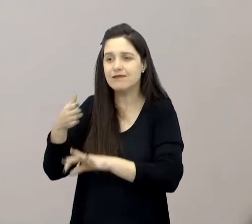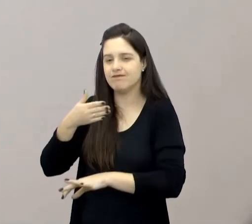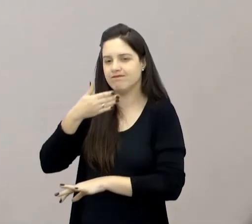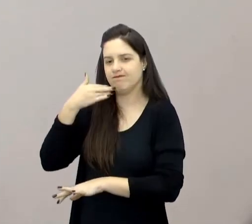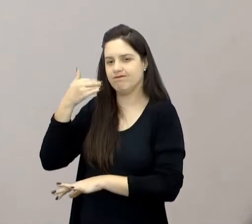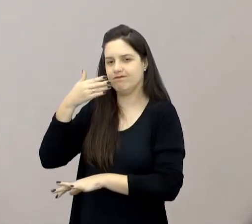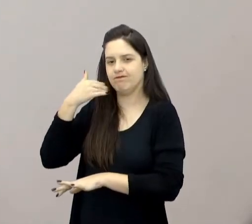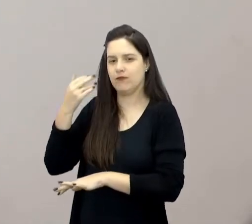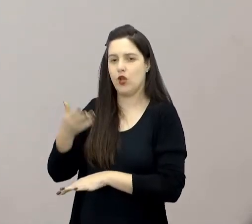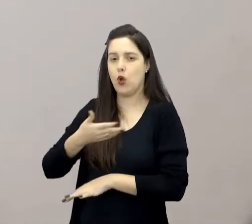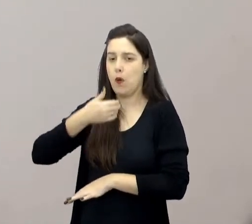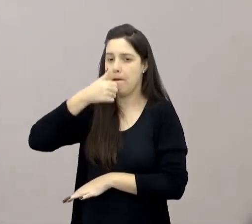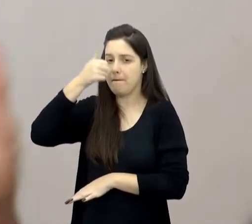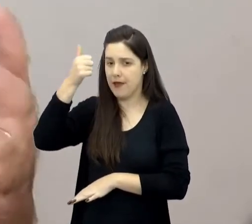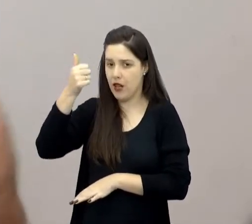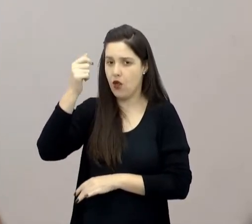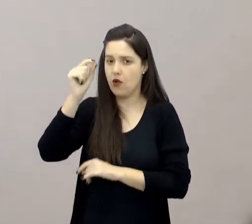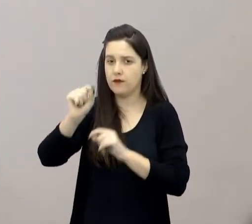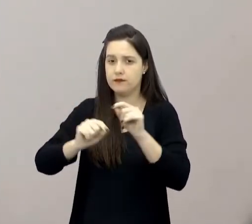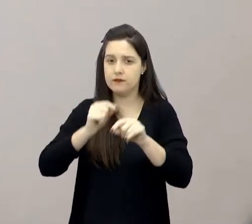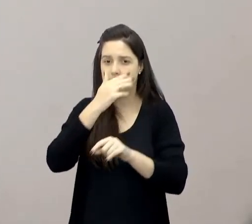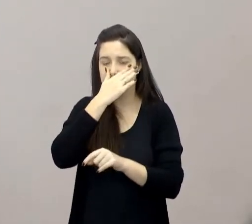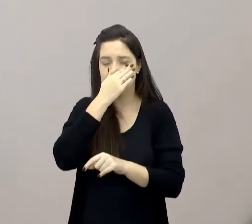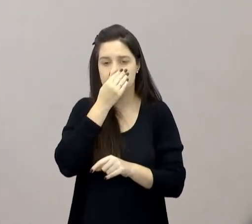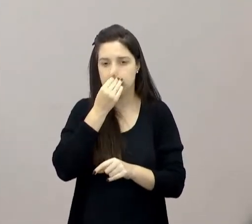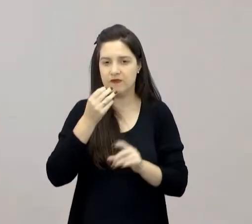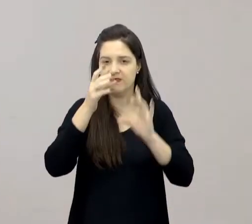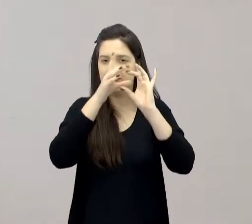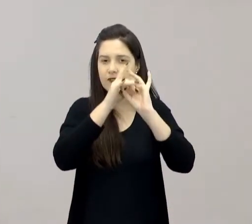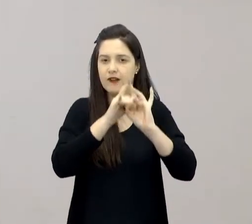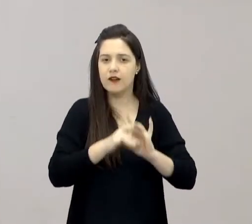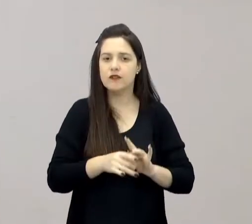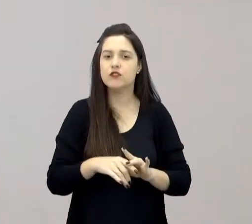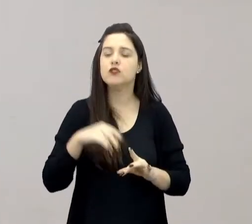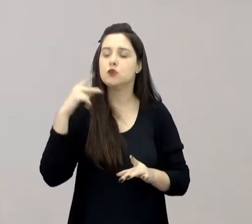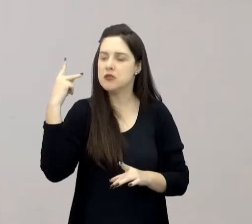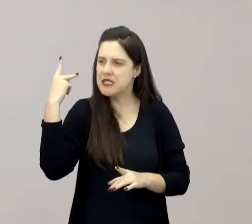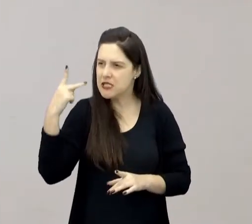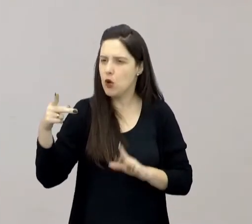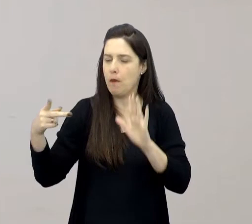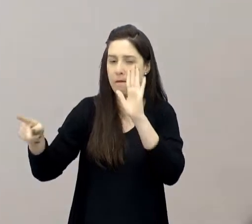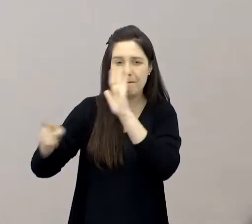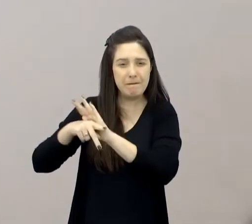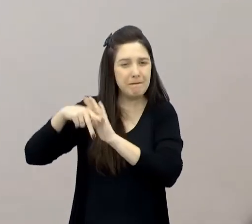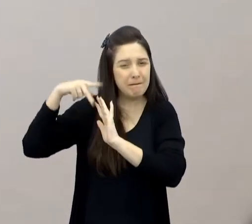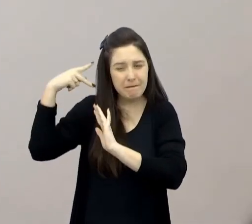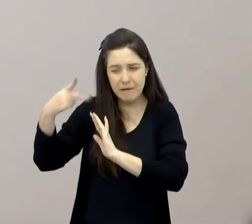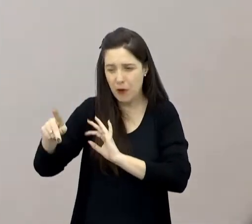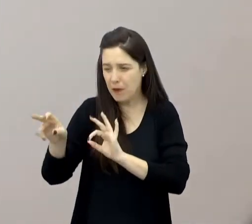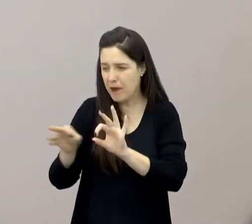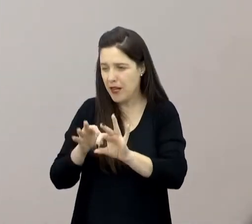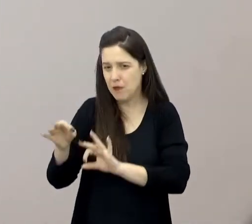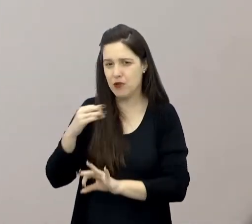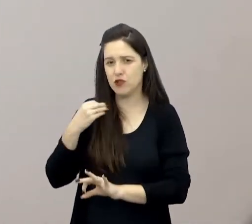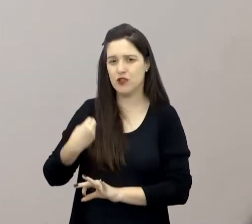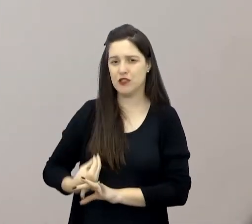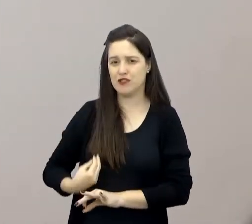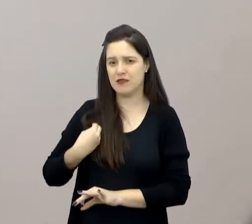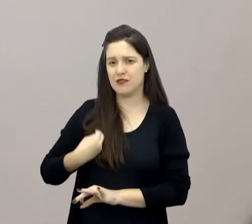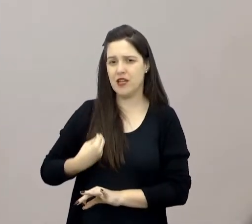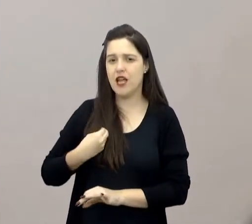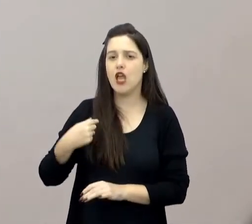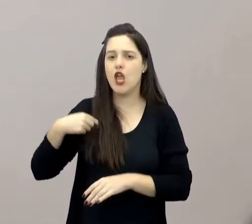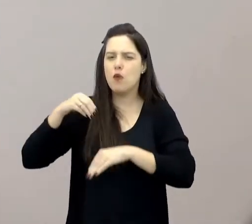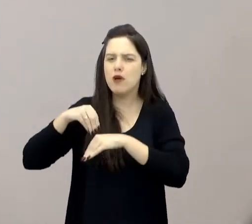E o melhor planejamento financeiro precisa estar linkado com o seu planejamento de vida, que é exatamente isso que eu falei para